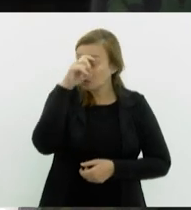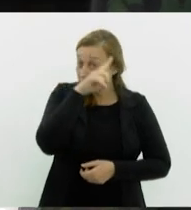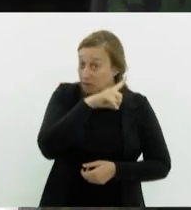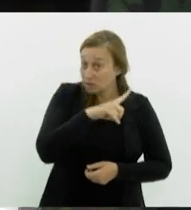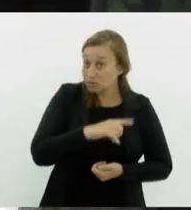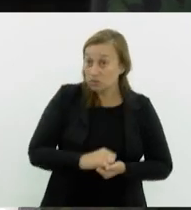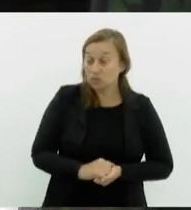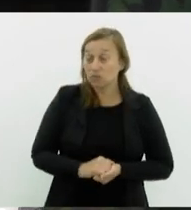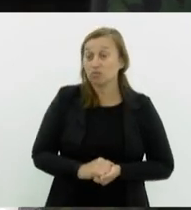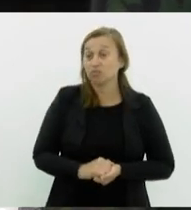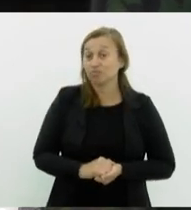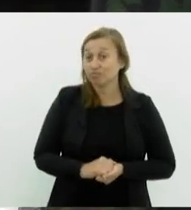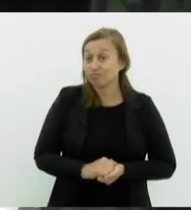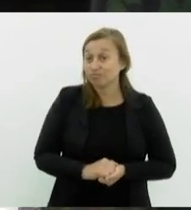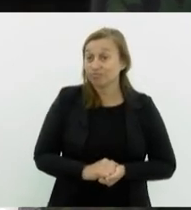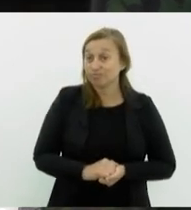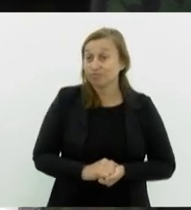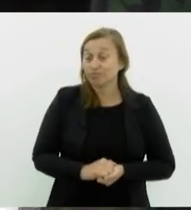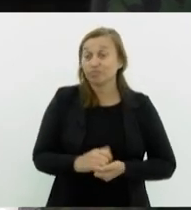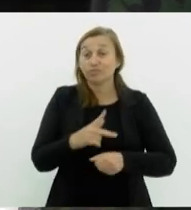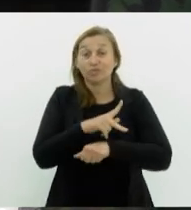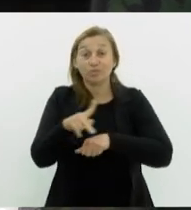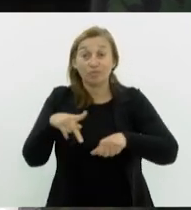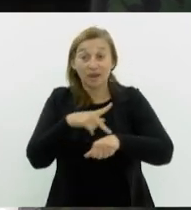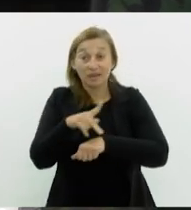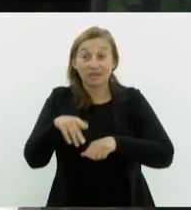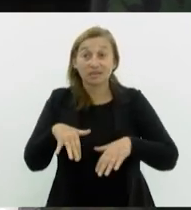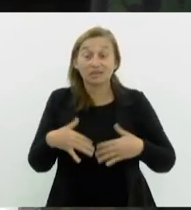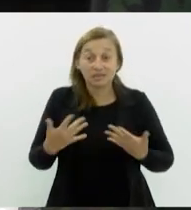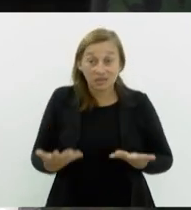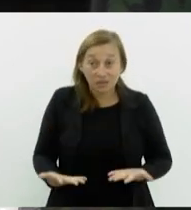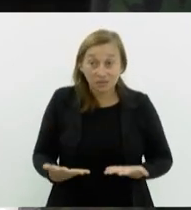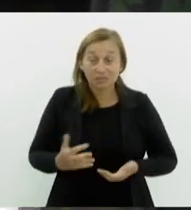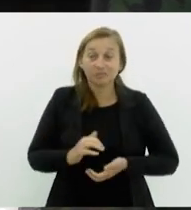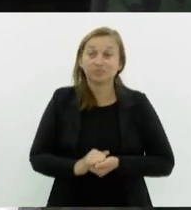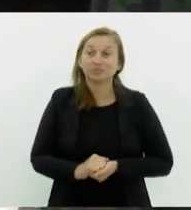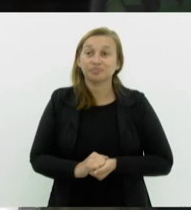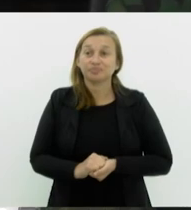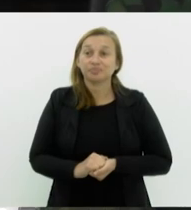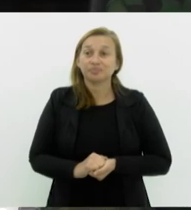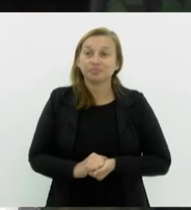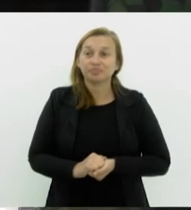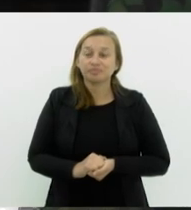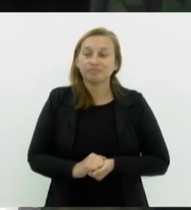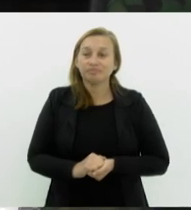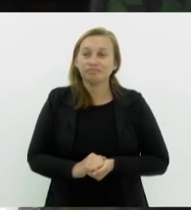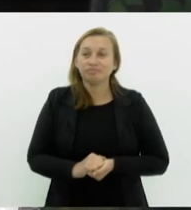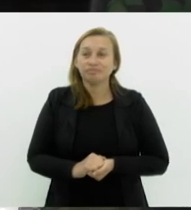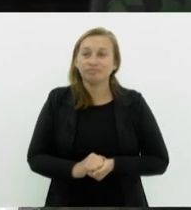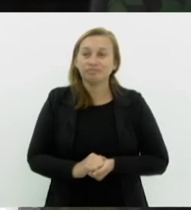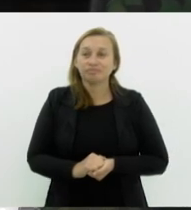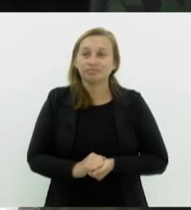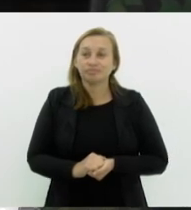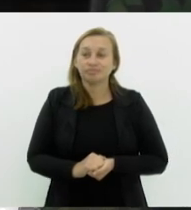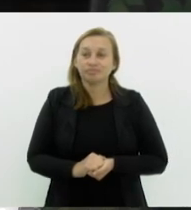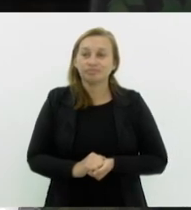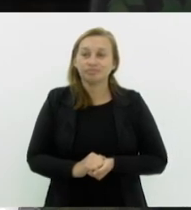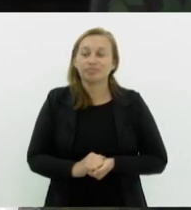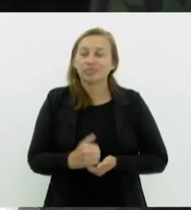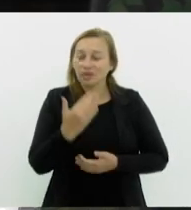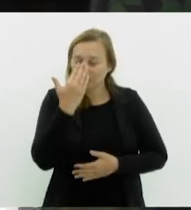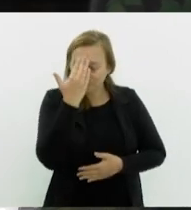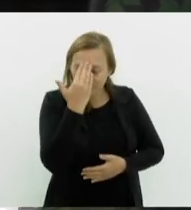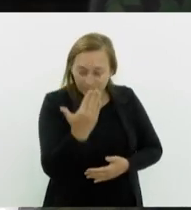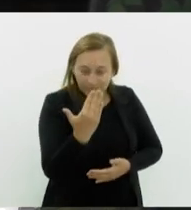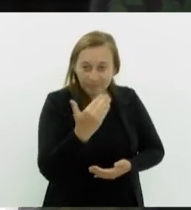um momento difícil do país. Então, mas de qualquer maneira, fica aqui então o meu muito